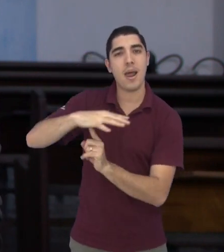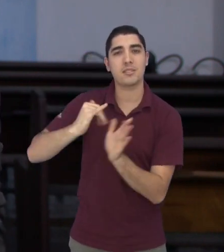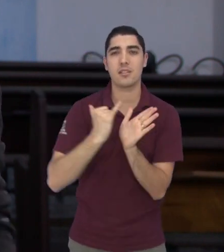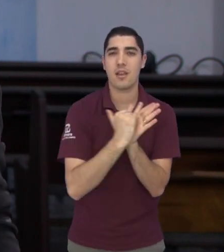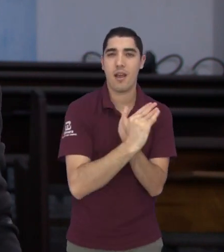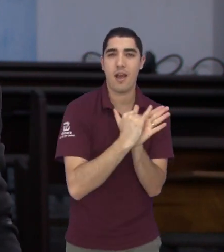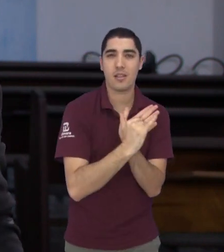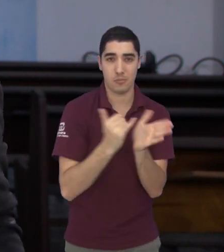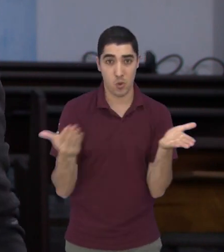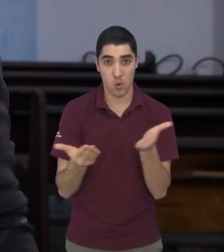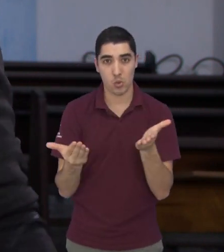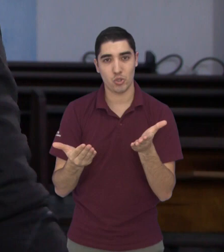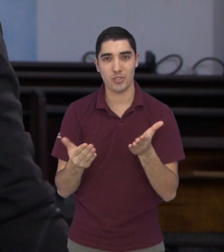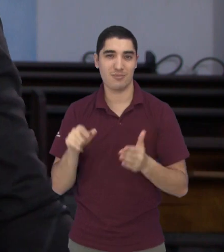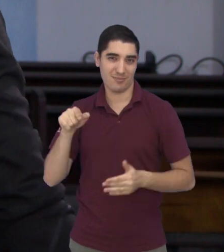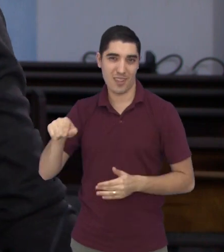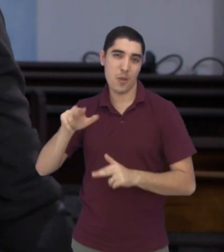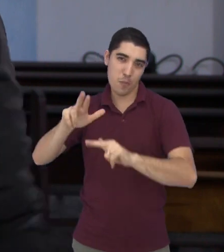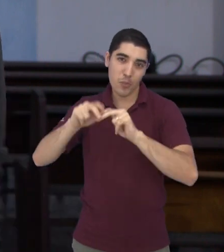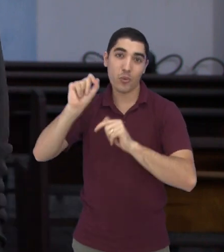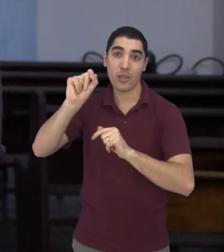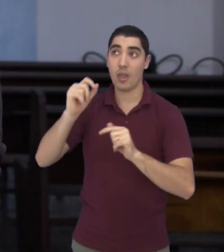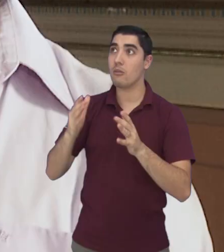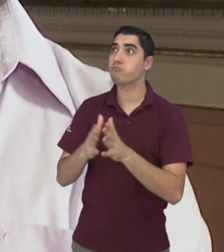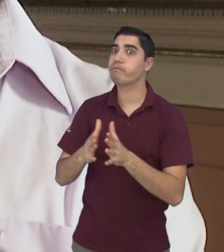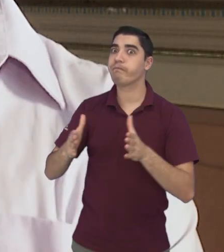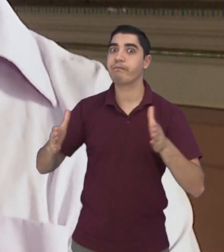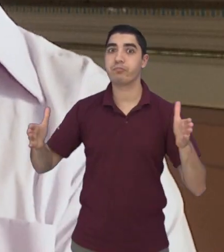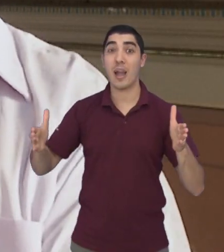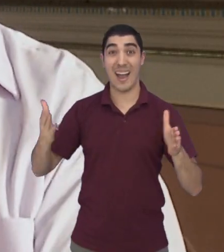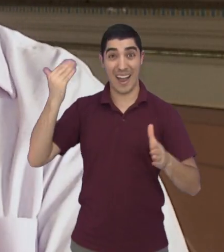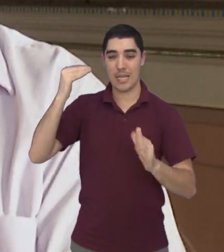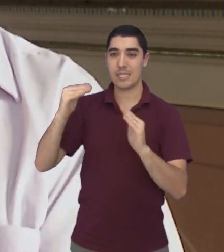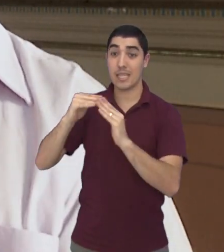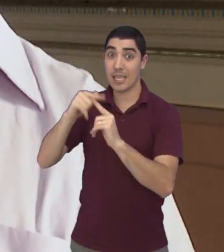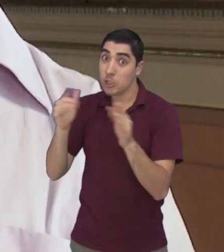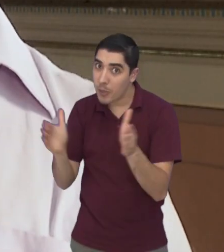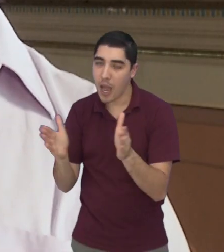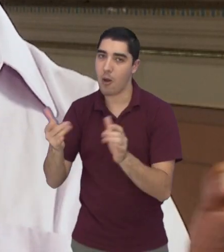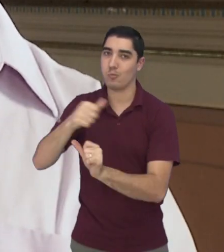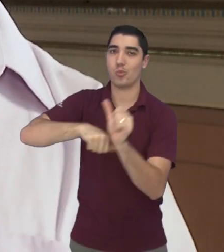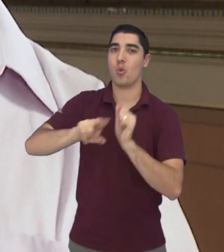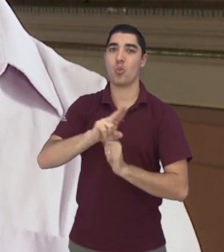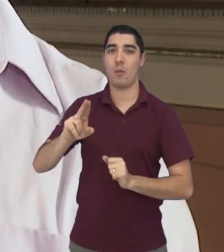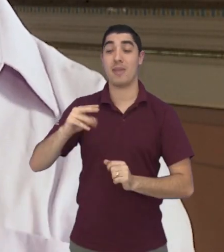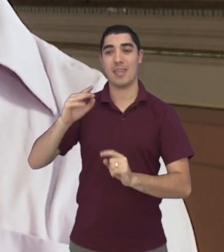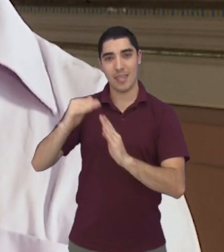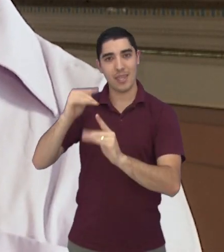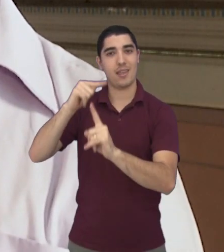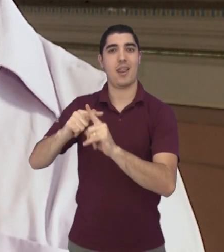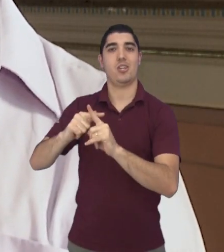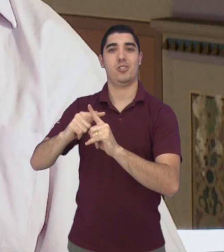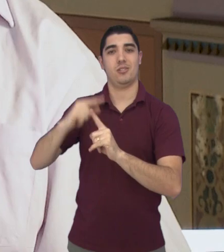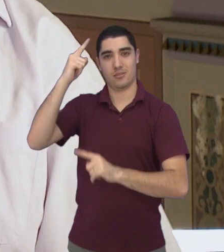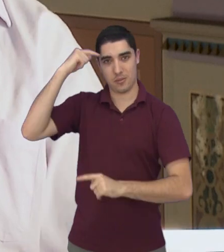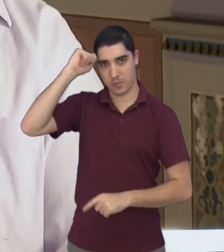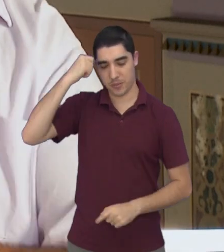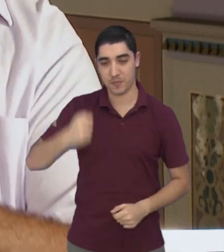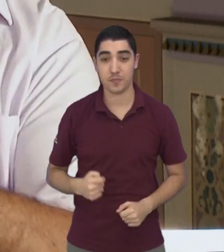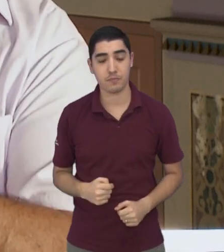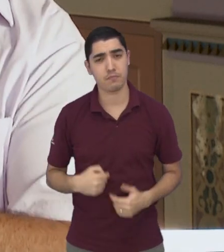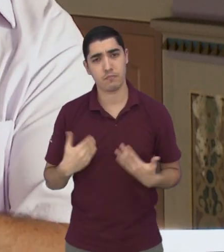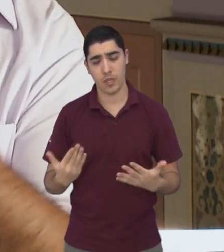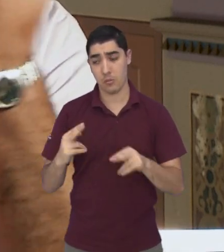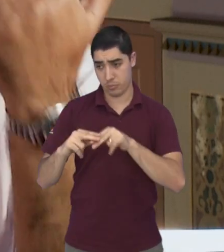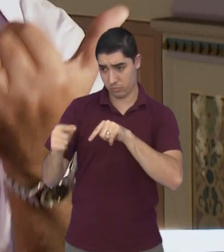chama hoje de Igreja São Benedito por conta do tamanho dela. A coroa portuguesa cobrava, por exemplo, os dízimos em nome da igreja. Se nós pegarmos